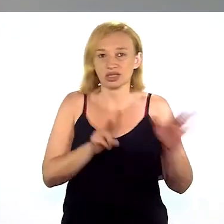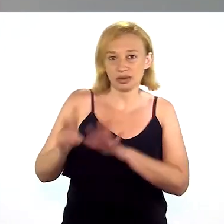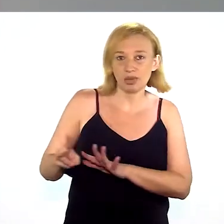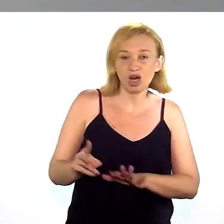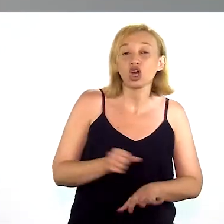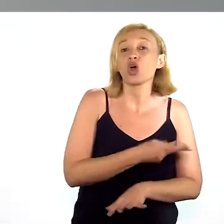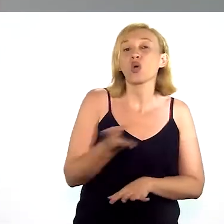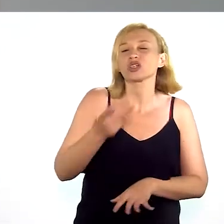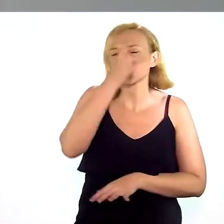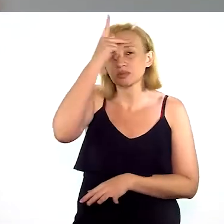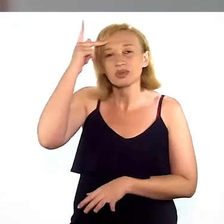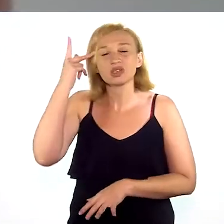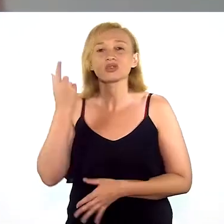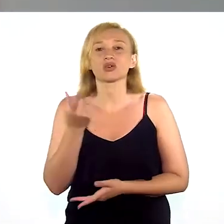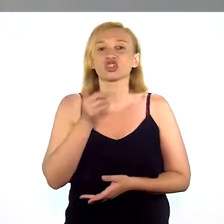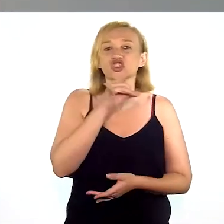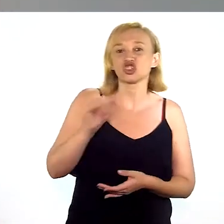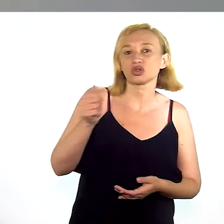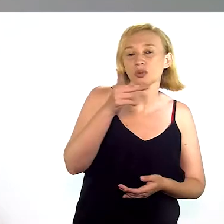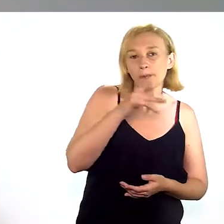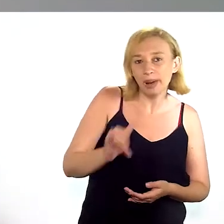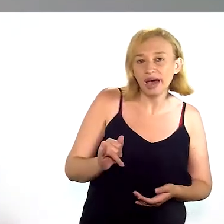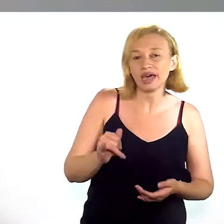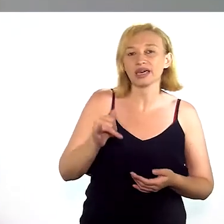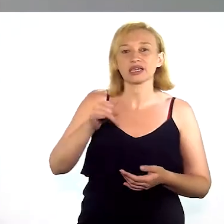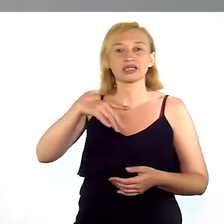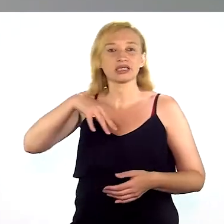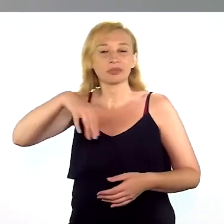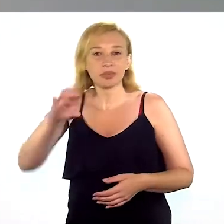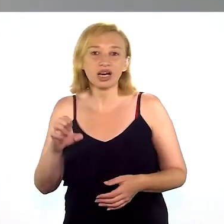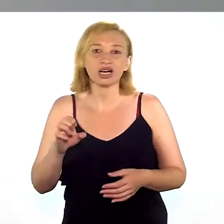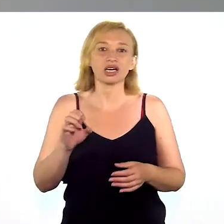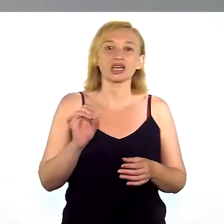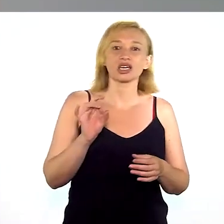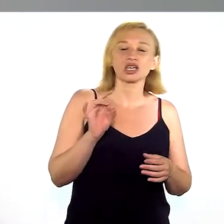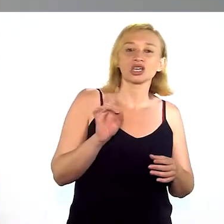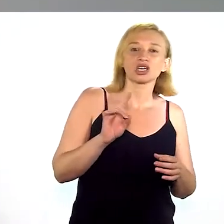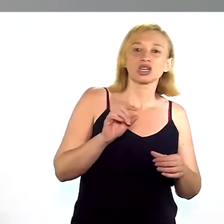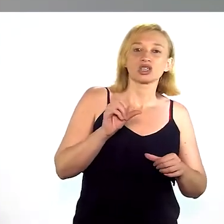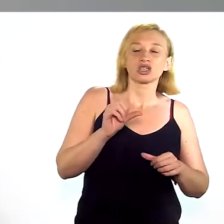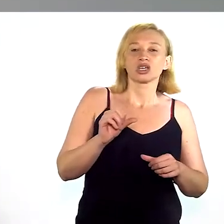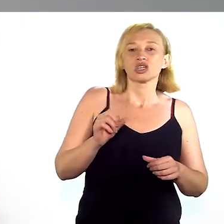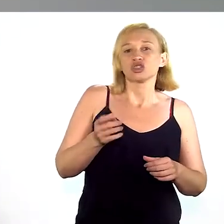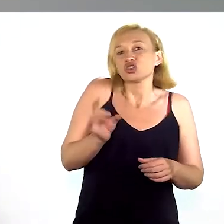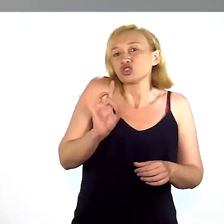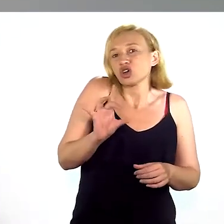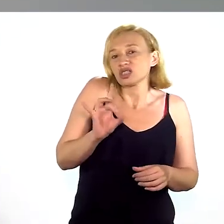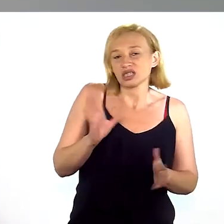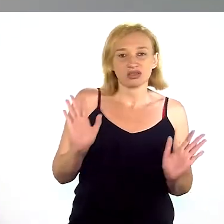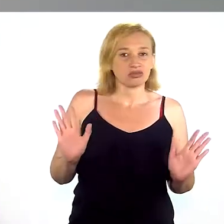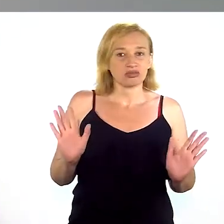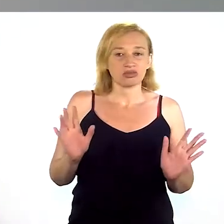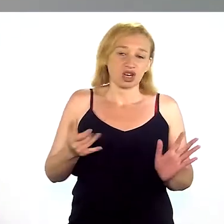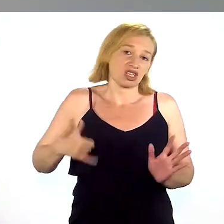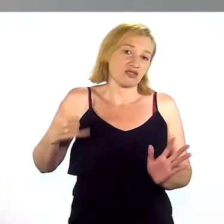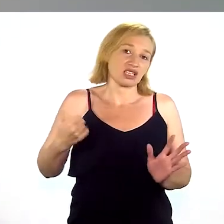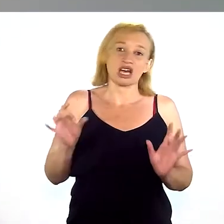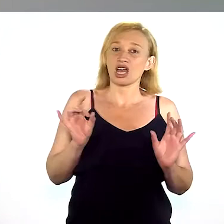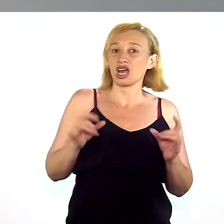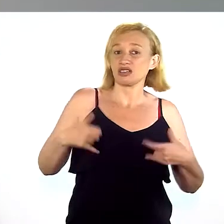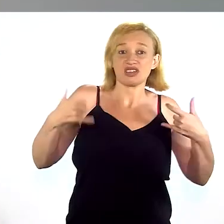vem? Quantas pessoas passam Dia dos Pais, Dia das Mães, viradas de ano, seus próprios aniversários